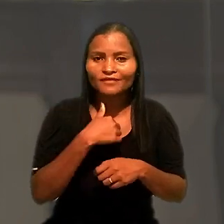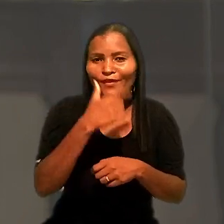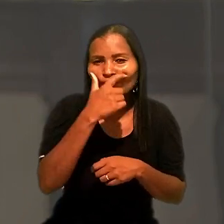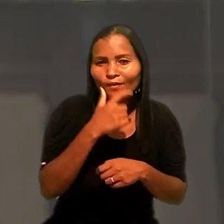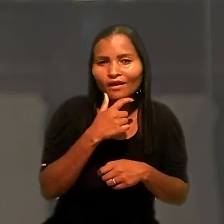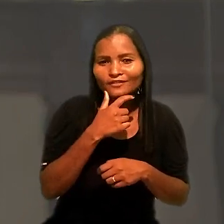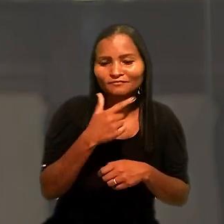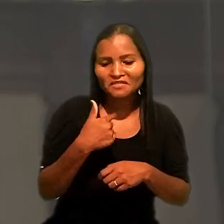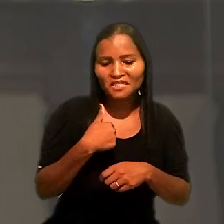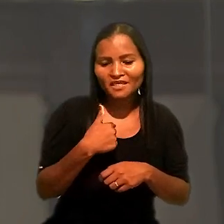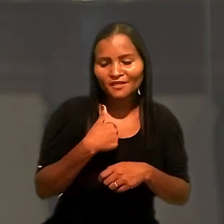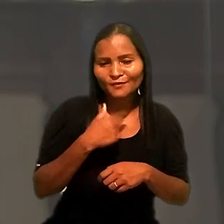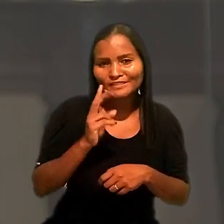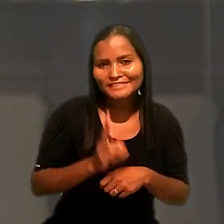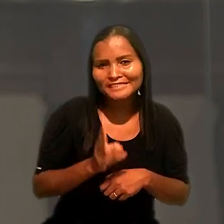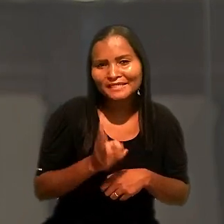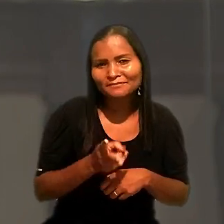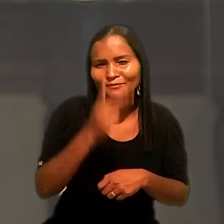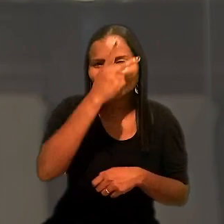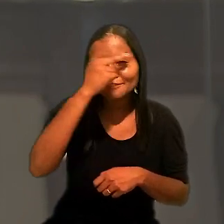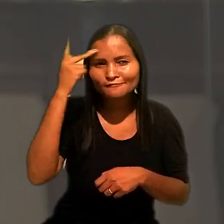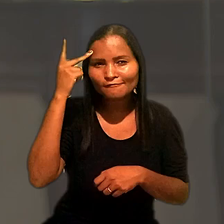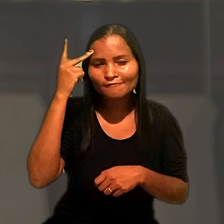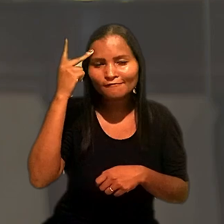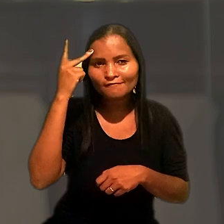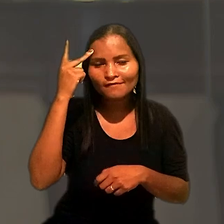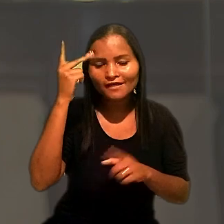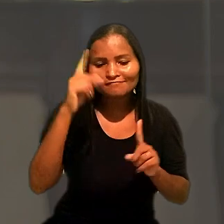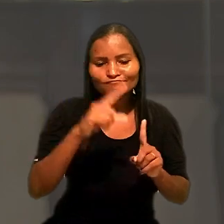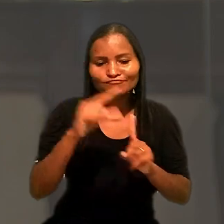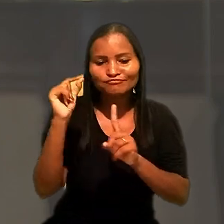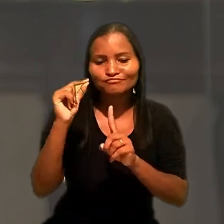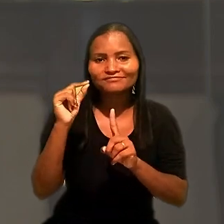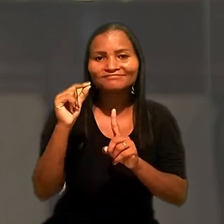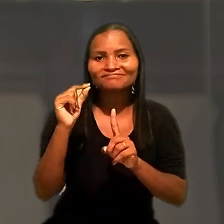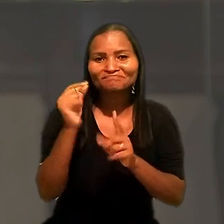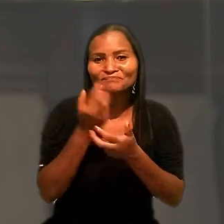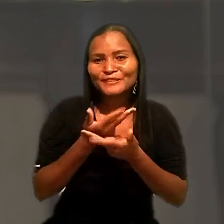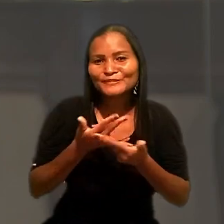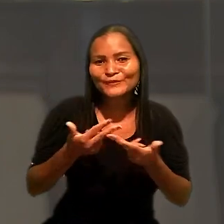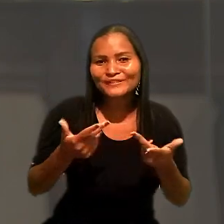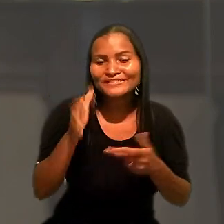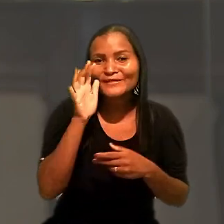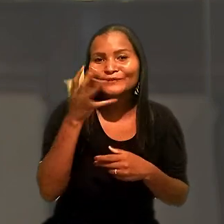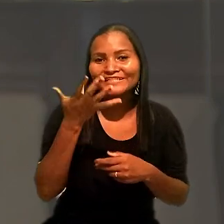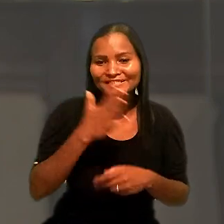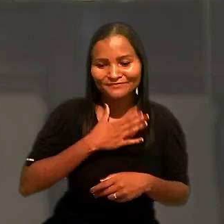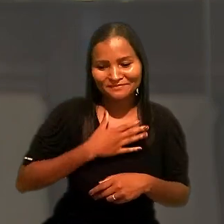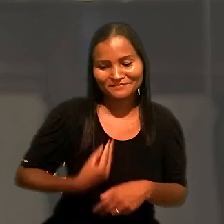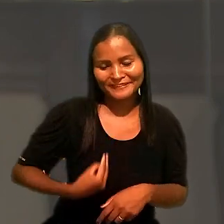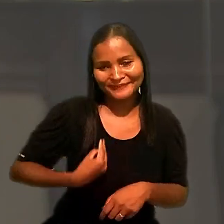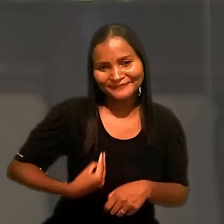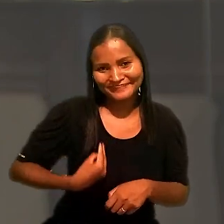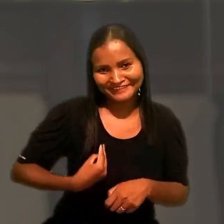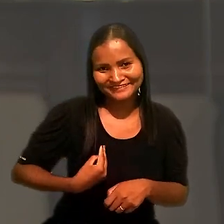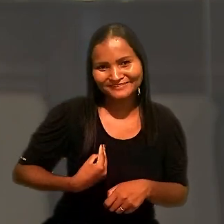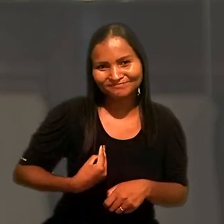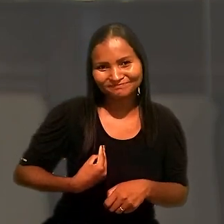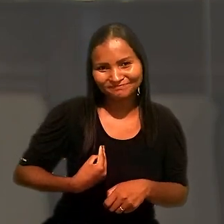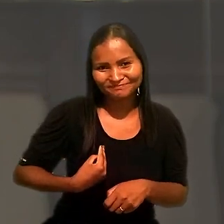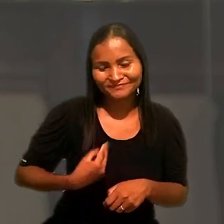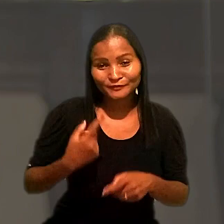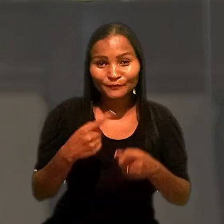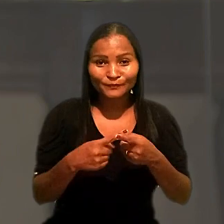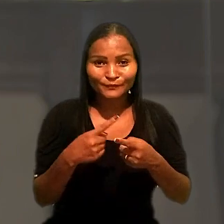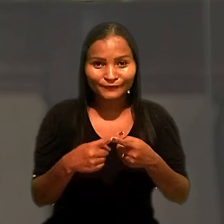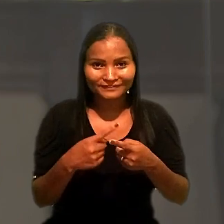sempre me considerei uma pessoa extremamente privilegiada pelas circunstâncias da vida que me cercaram.